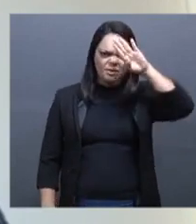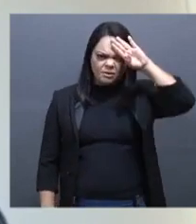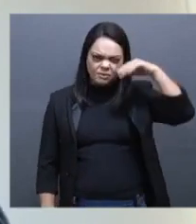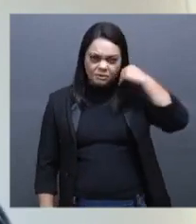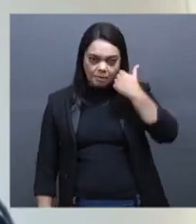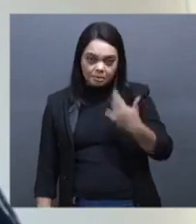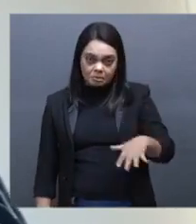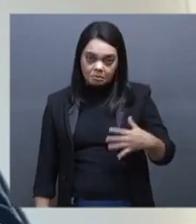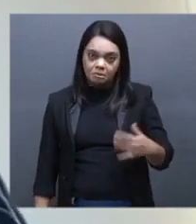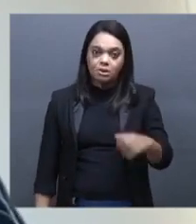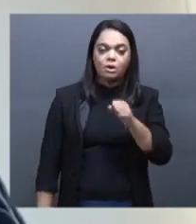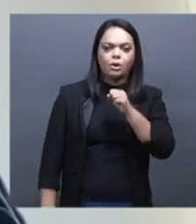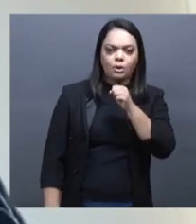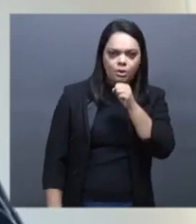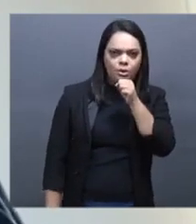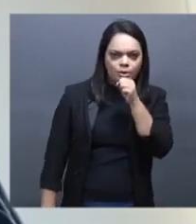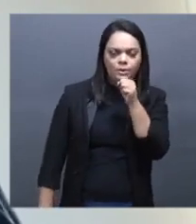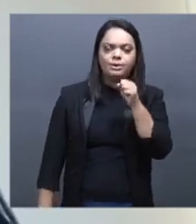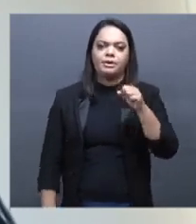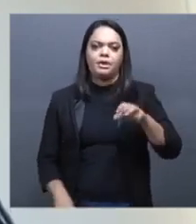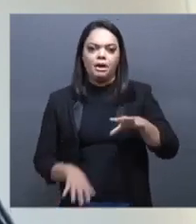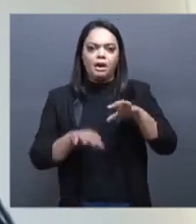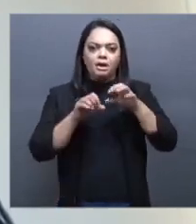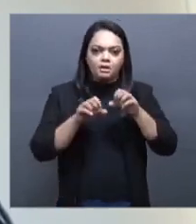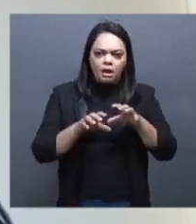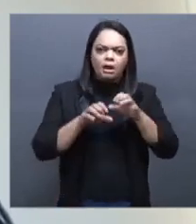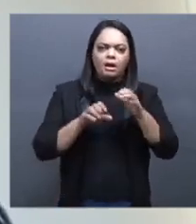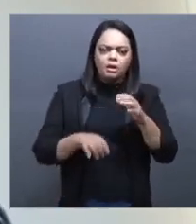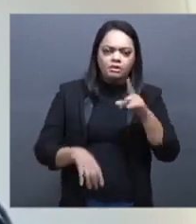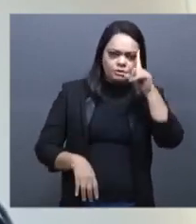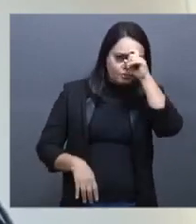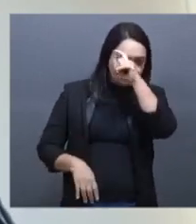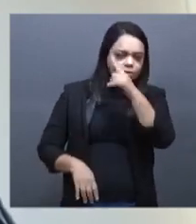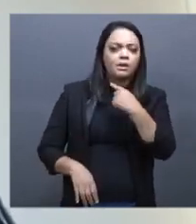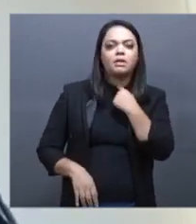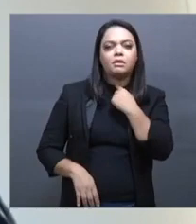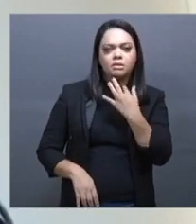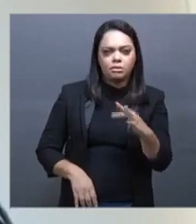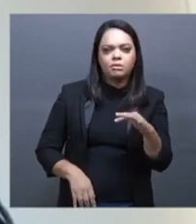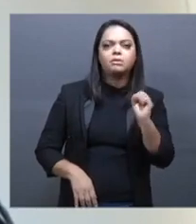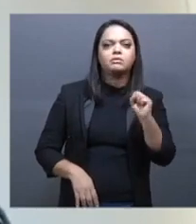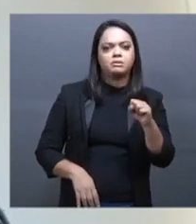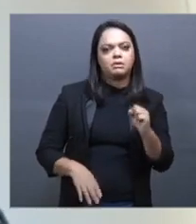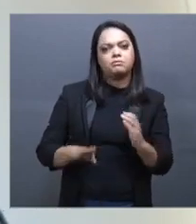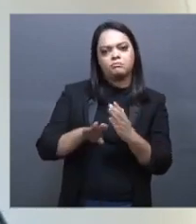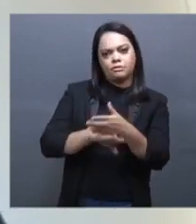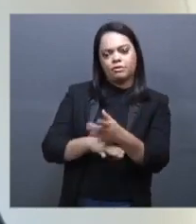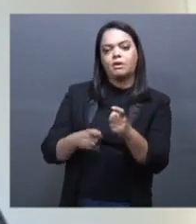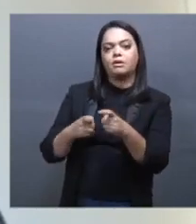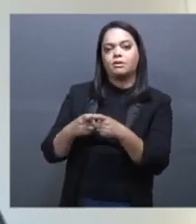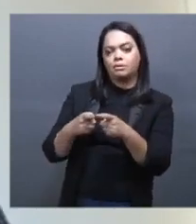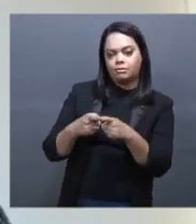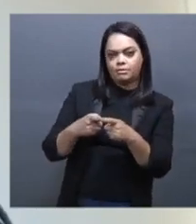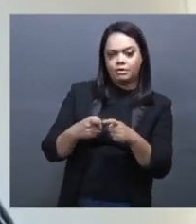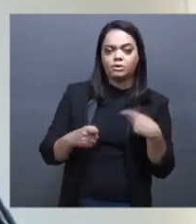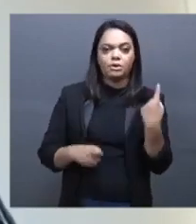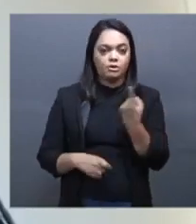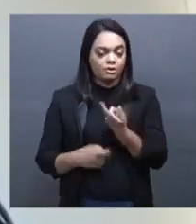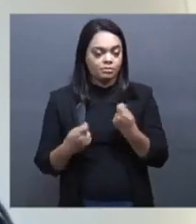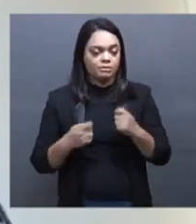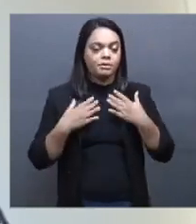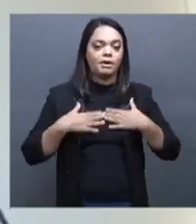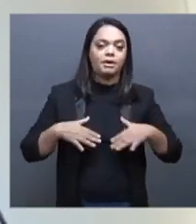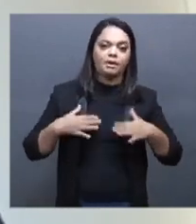alta, tosse, dificuldade de respirar e dor de garganta, aí sim, procure ajuda médica. Vamos